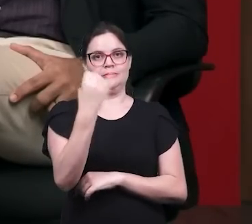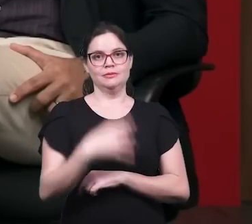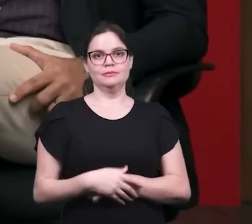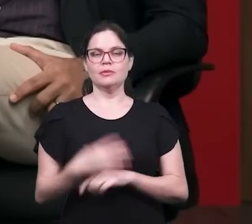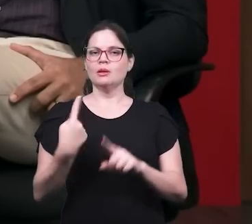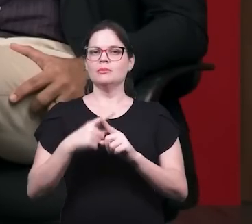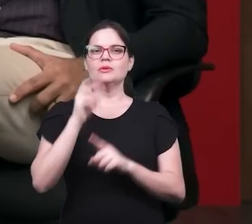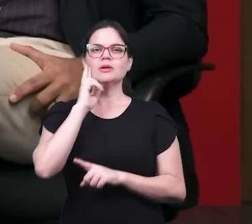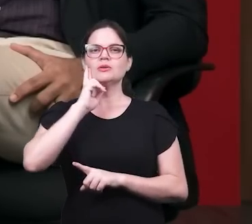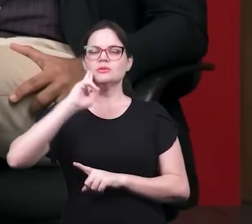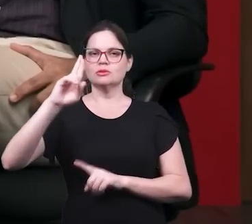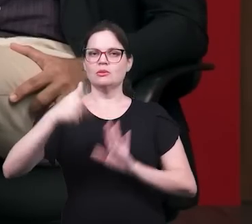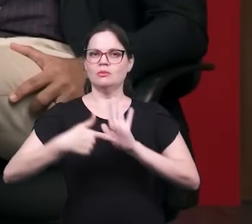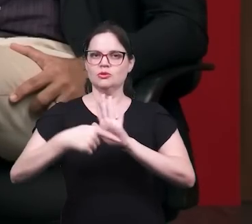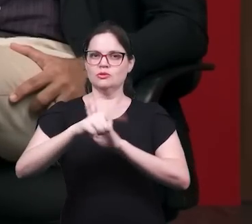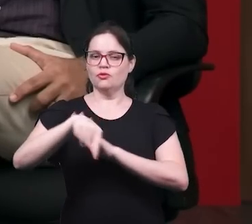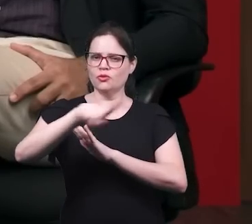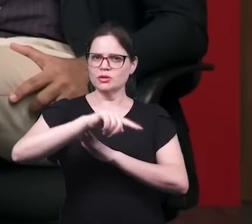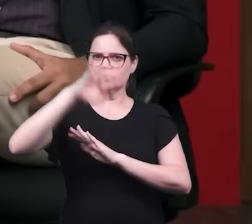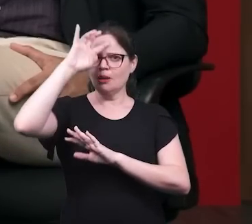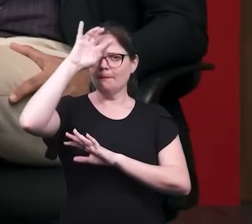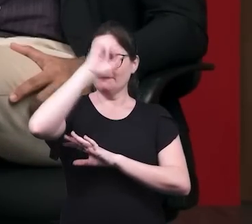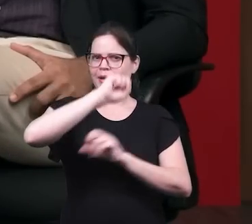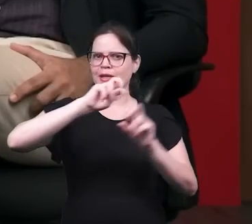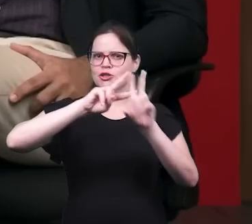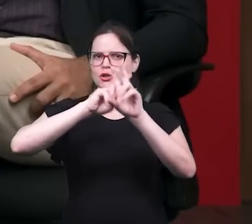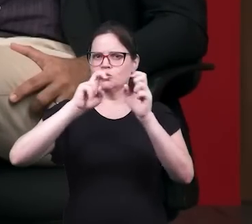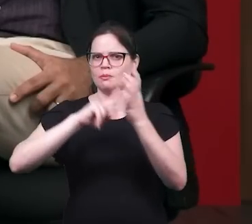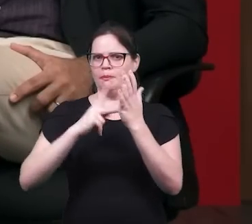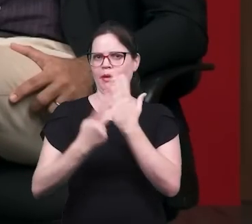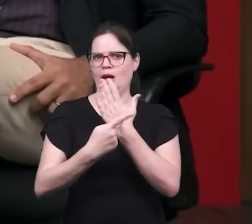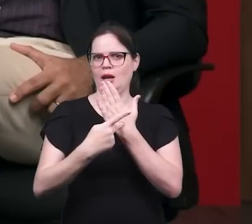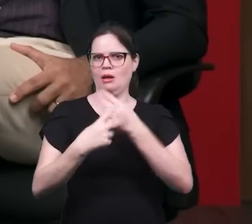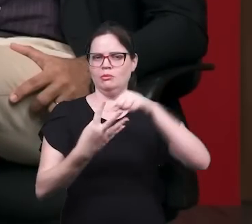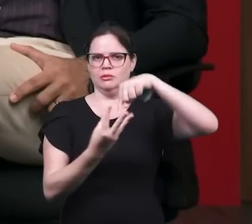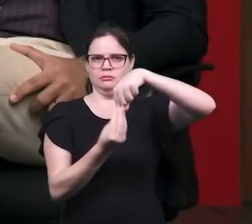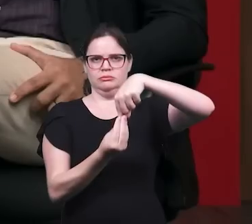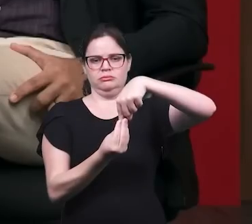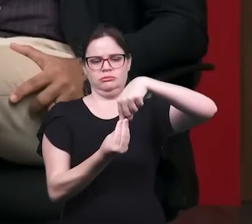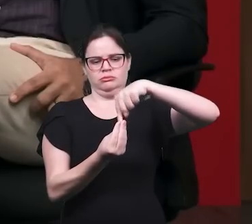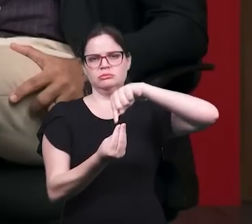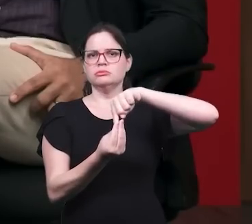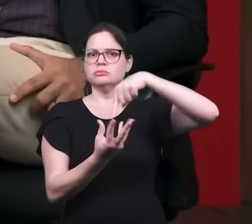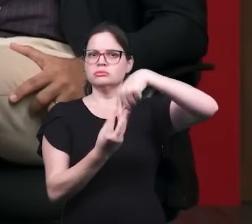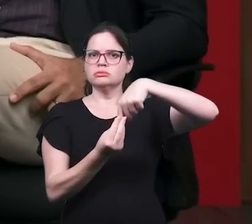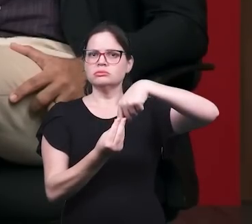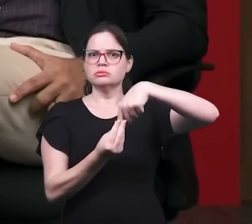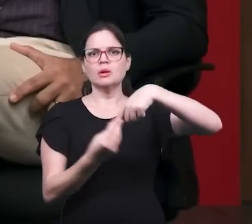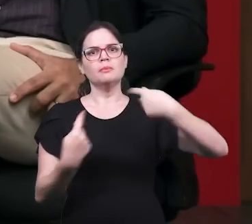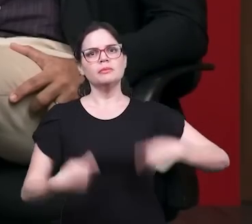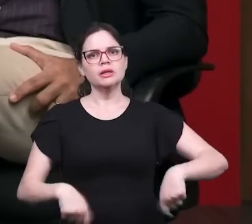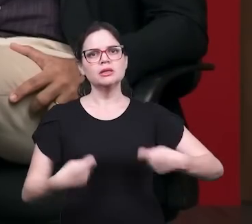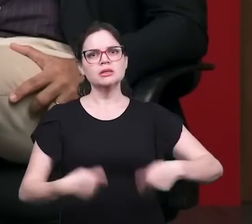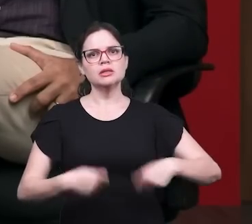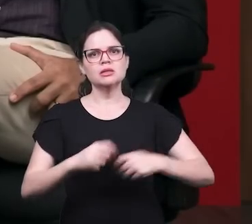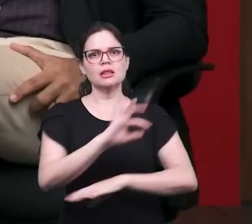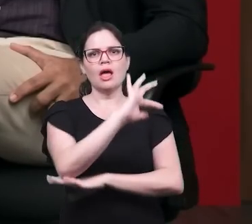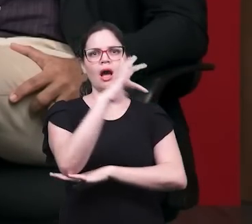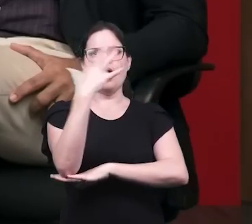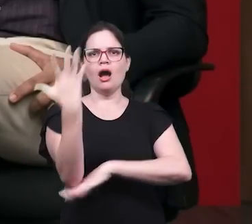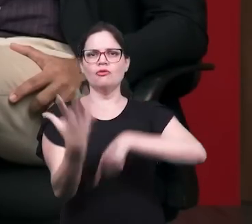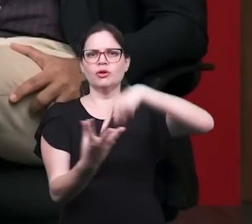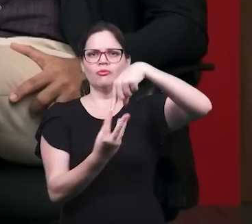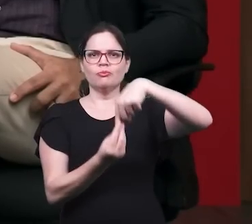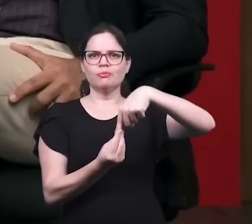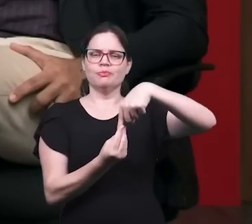Senhor diz: aprendei, pois, a parábola da figueira. Né? Então, ela é uma das maiores profecias sobre a volta do Senhor e